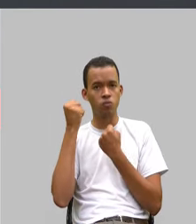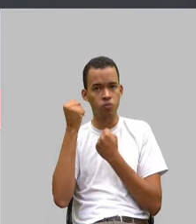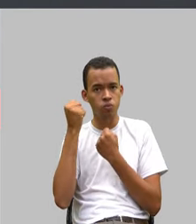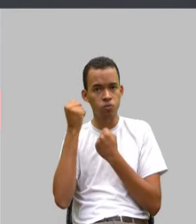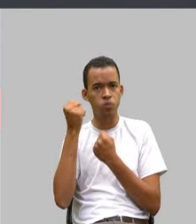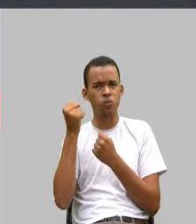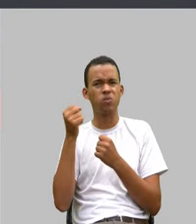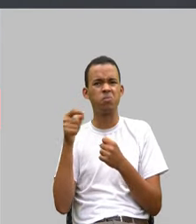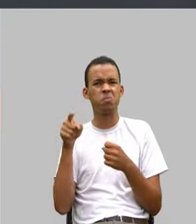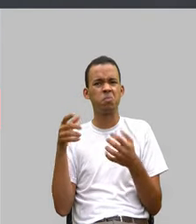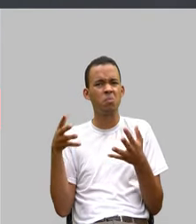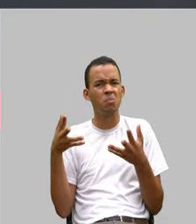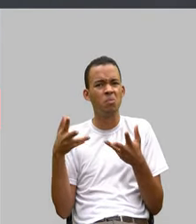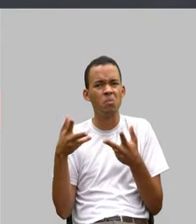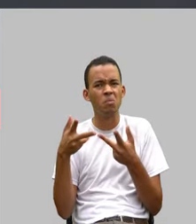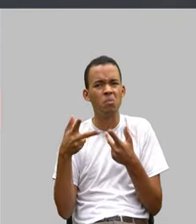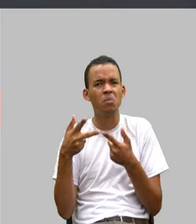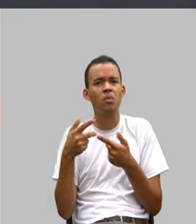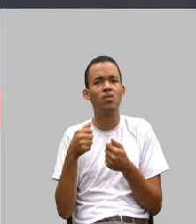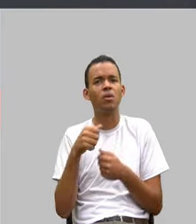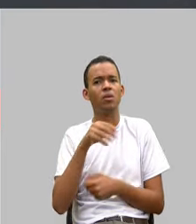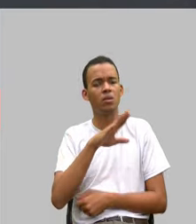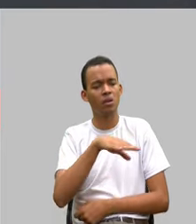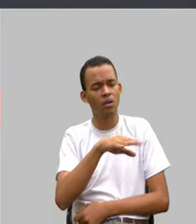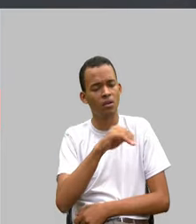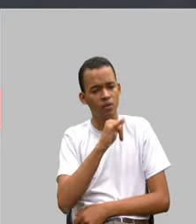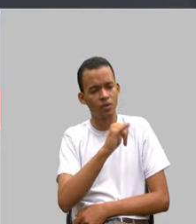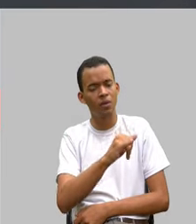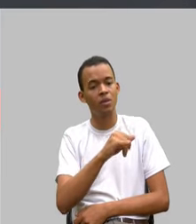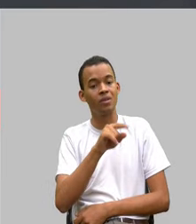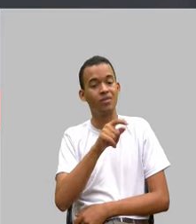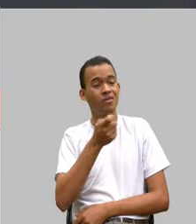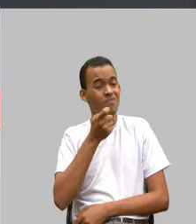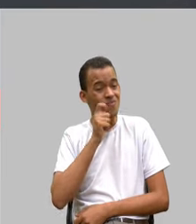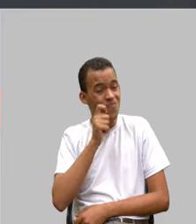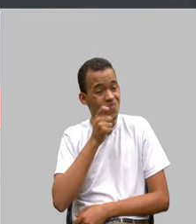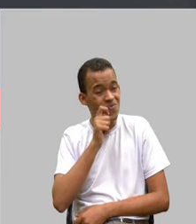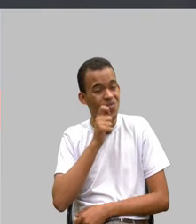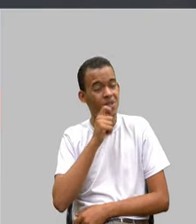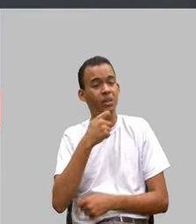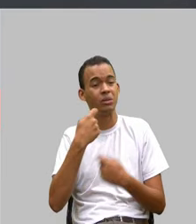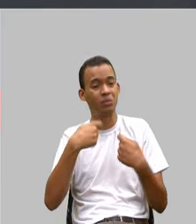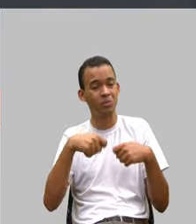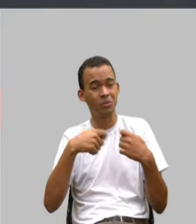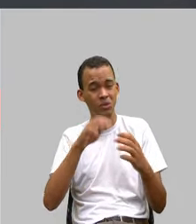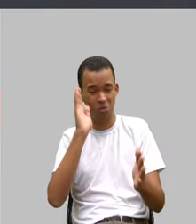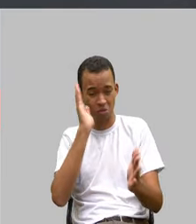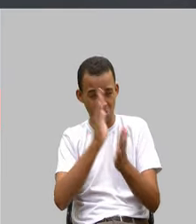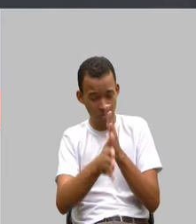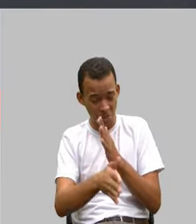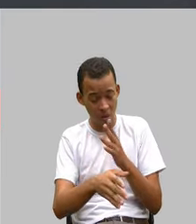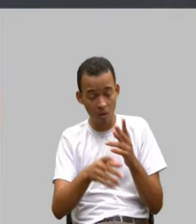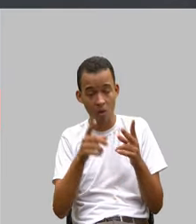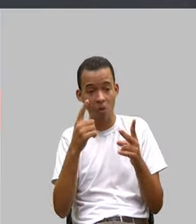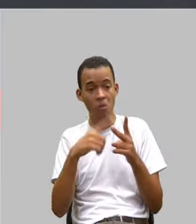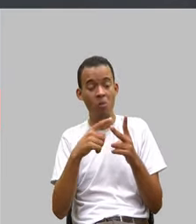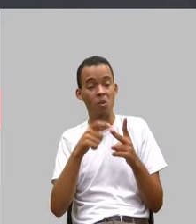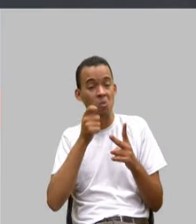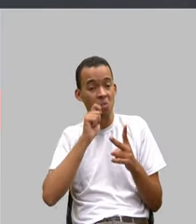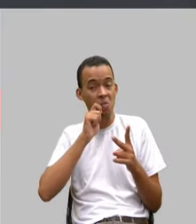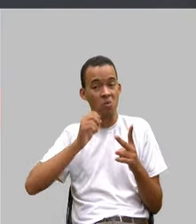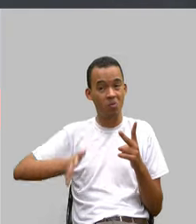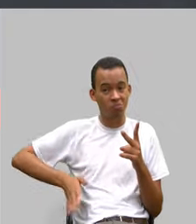maravilhosa ela falava assim para mim olha você foge da maconha e foge do maconheiro porque esse povo não